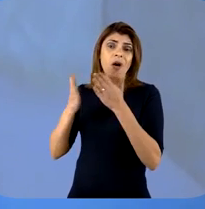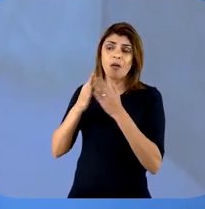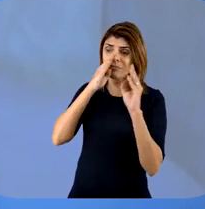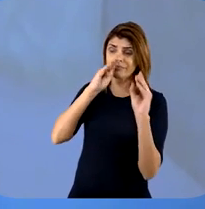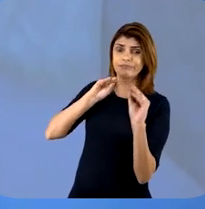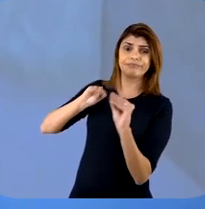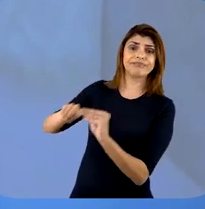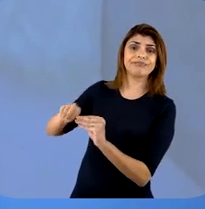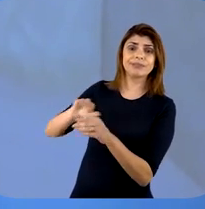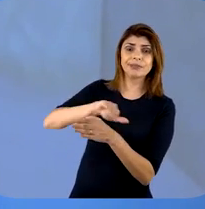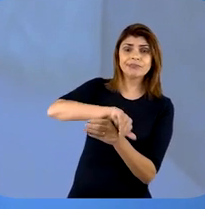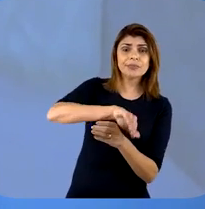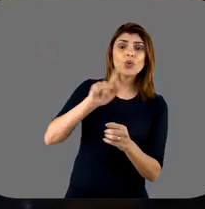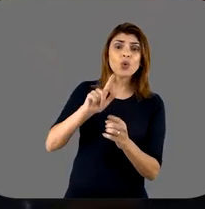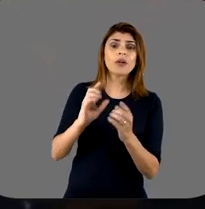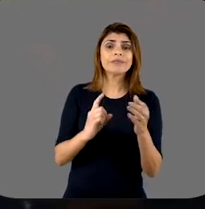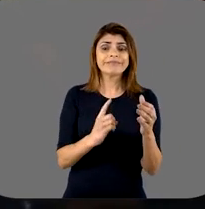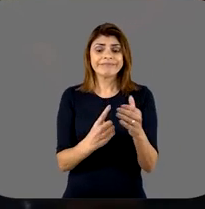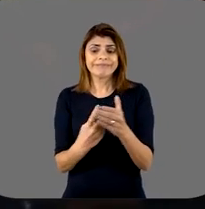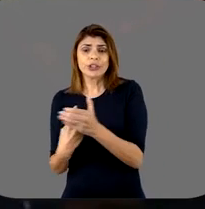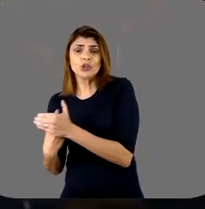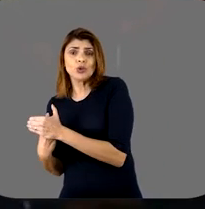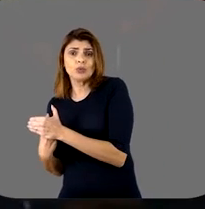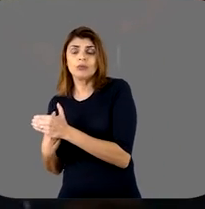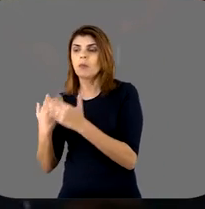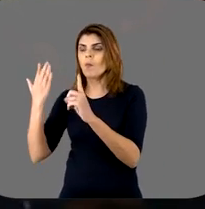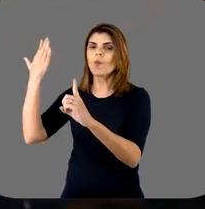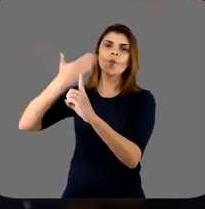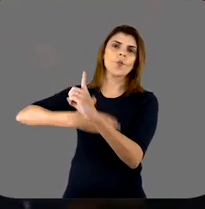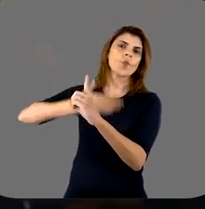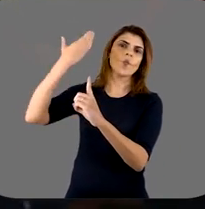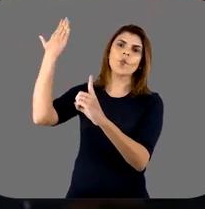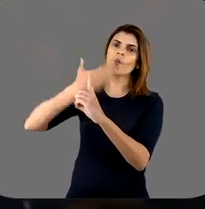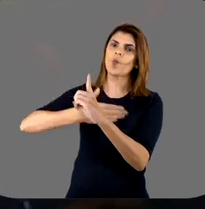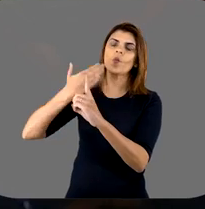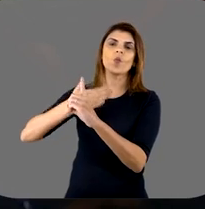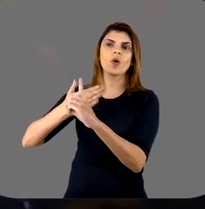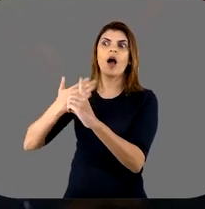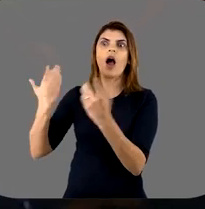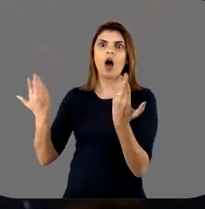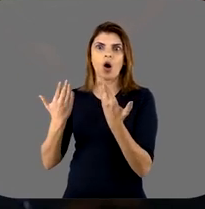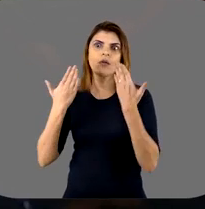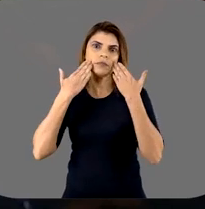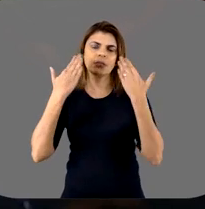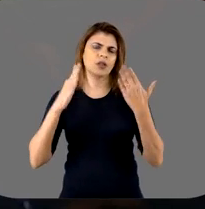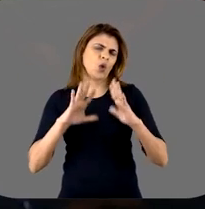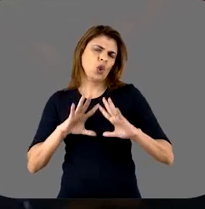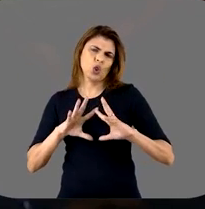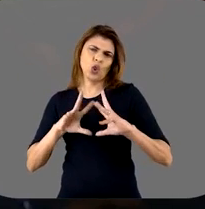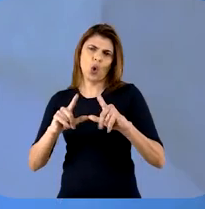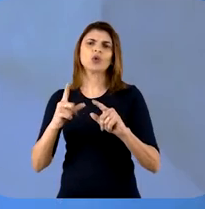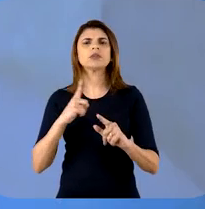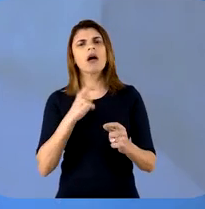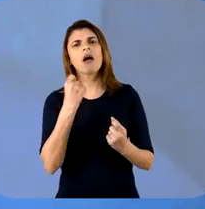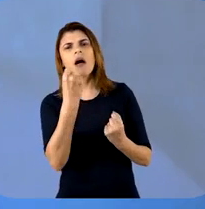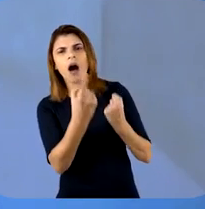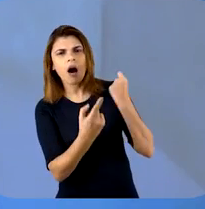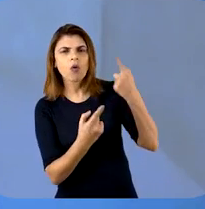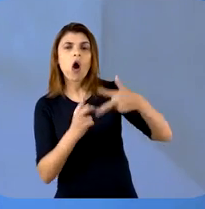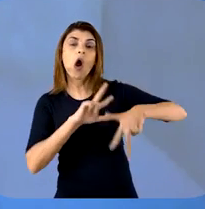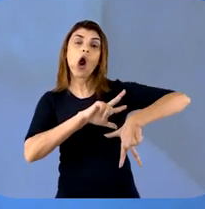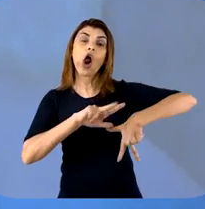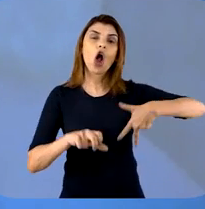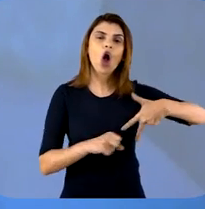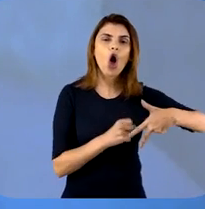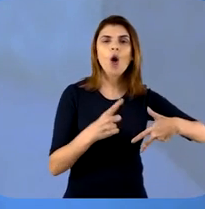são esses vulneráveis, né? São os invisíveis que se tornaram visíveis. Claro, não todos, porque tem também os